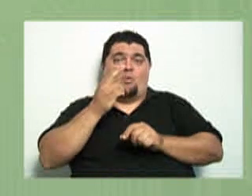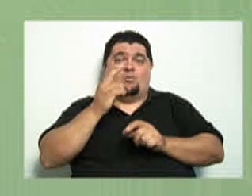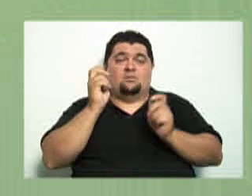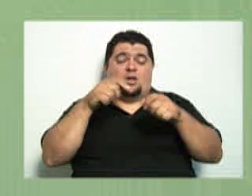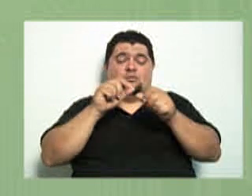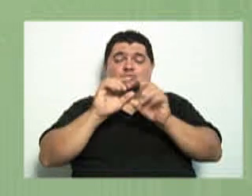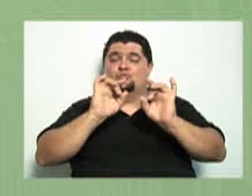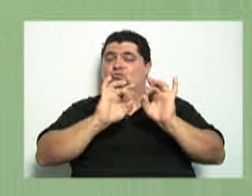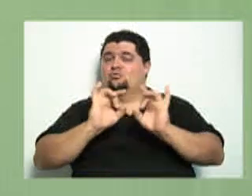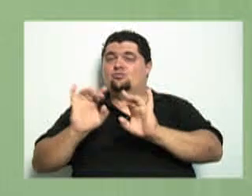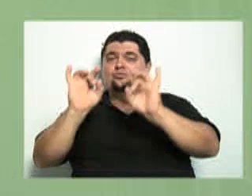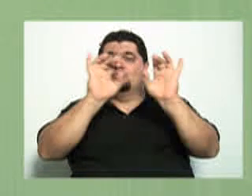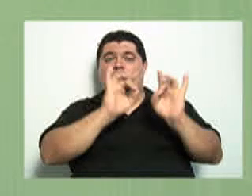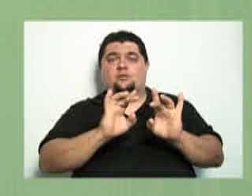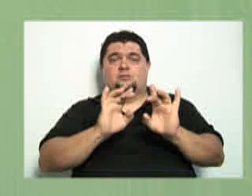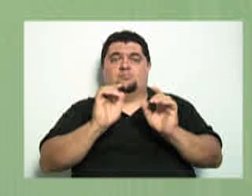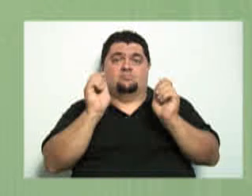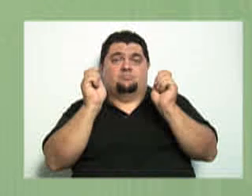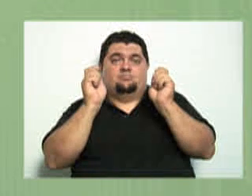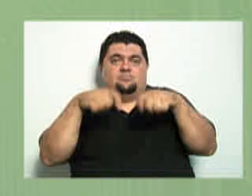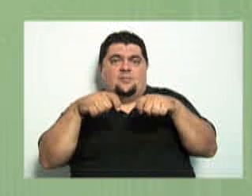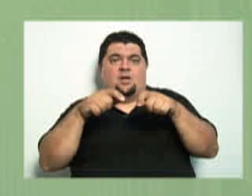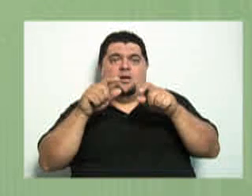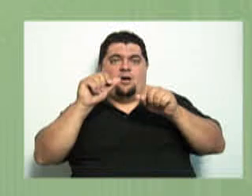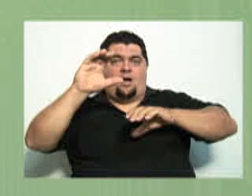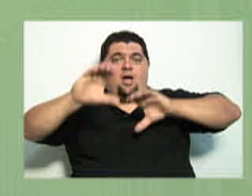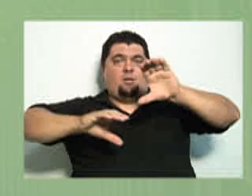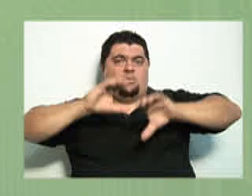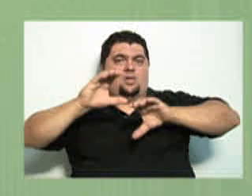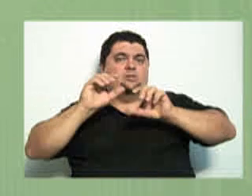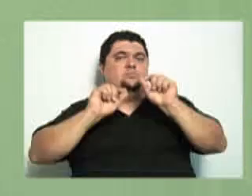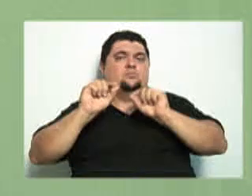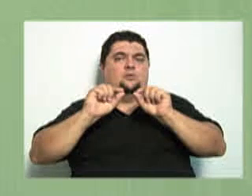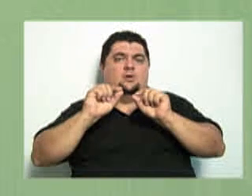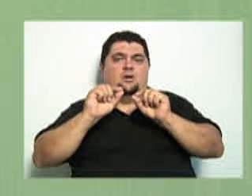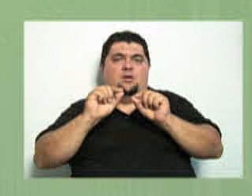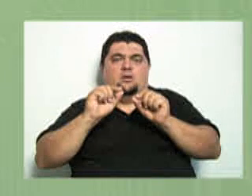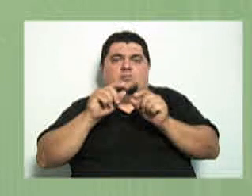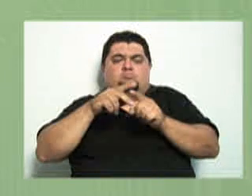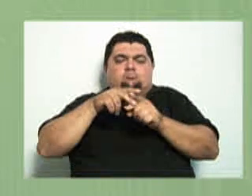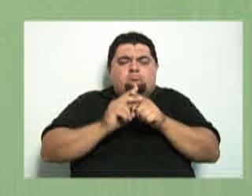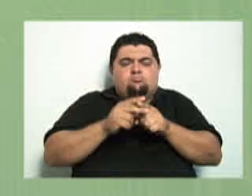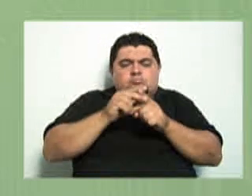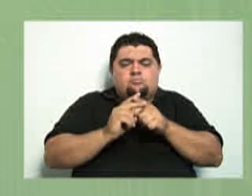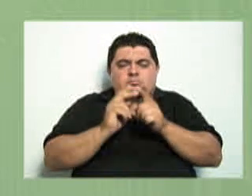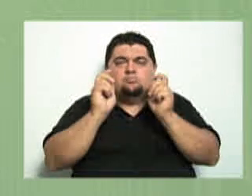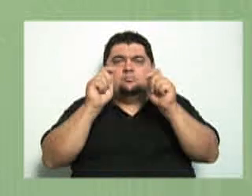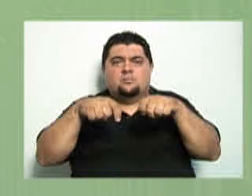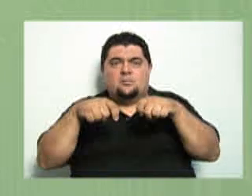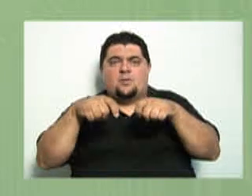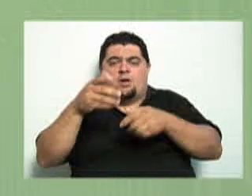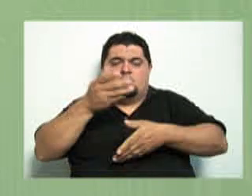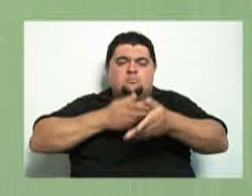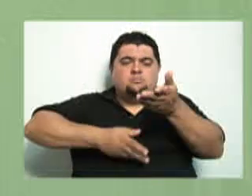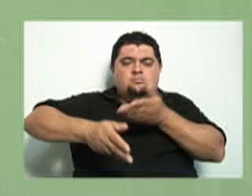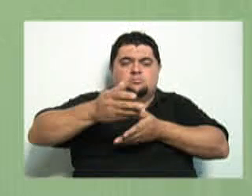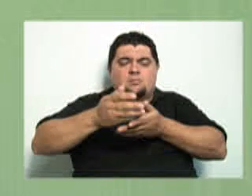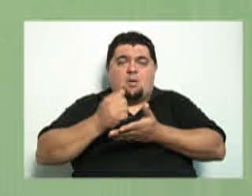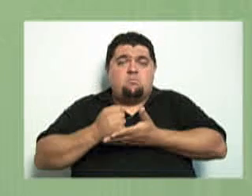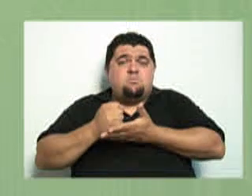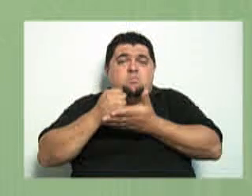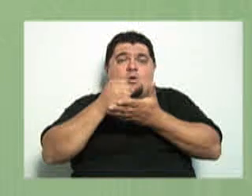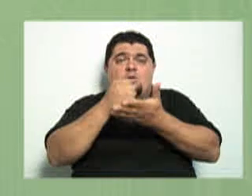autossustentado, na medida em que, no sistema capitalista, os mecanismos de mercado envolvem incentivos